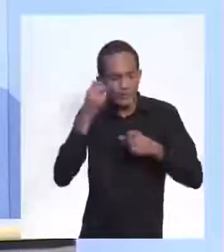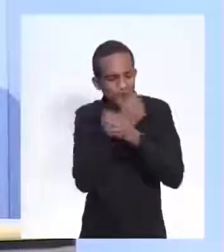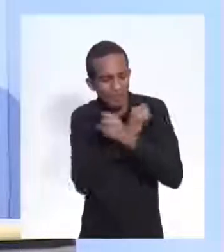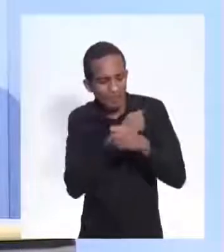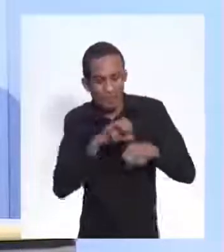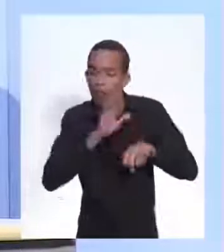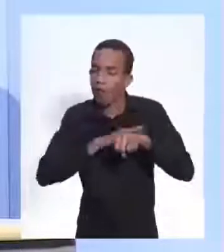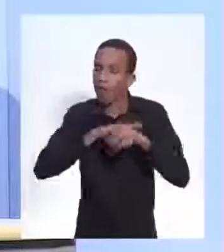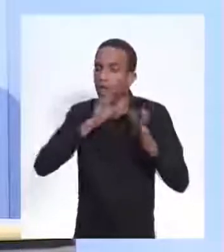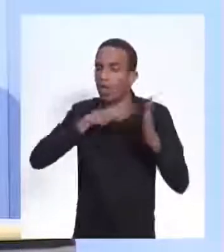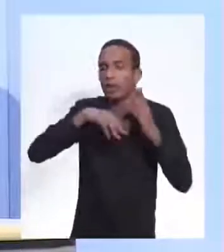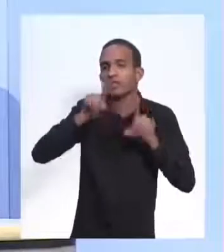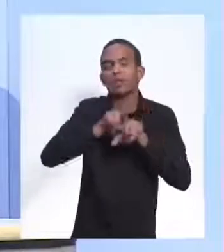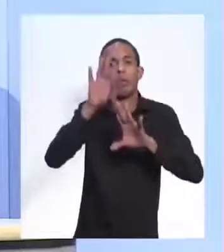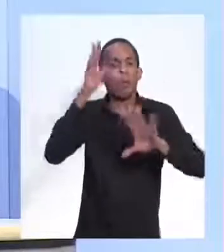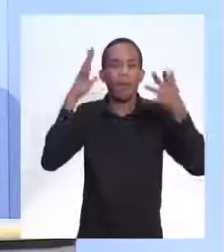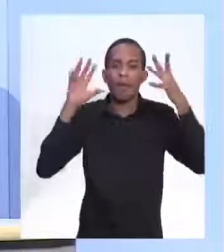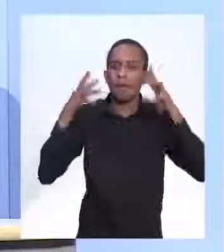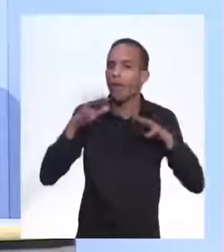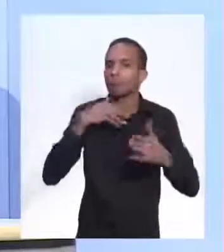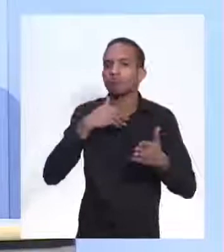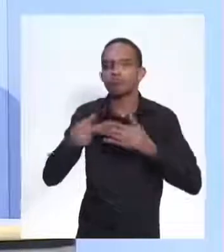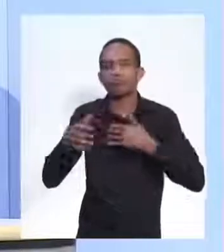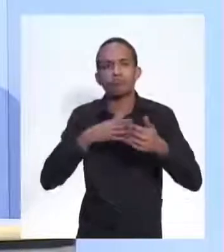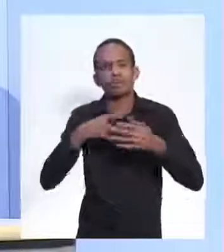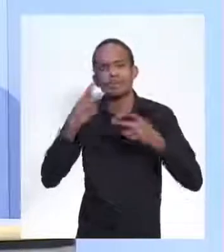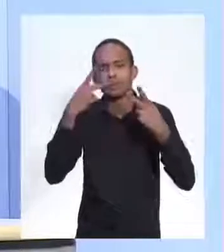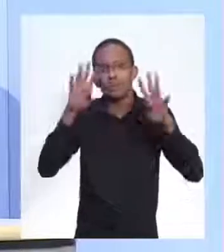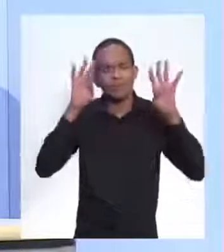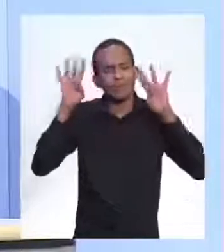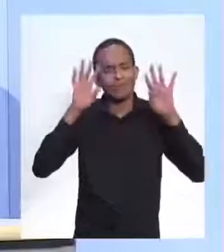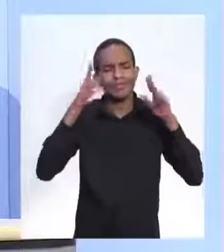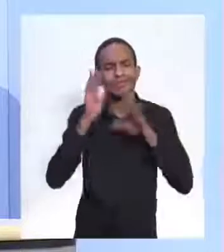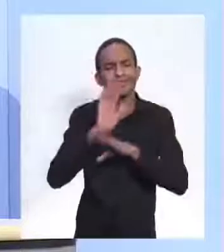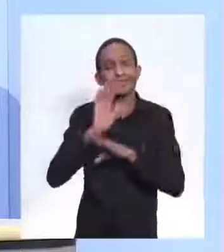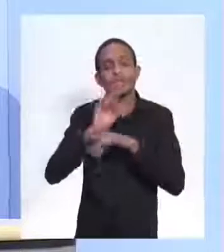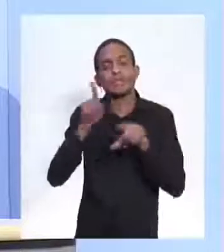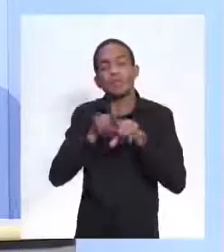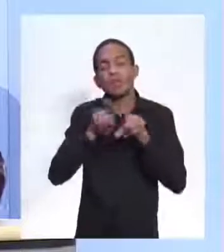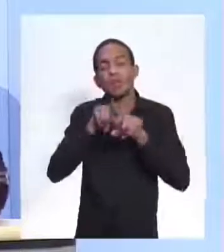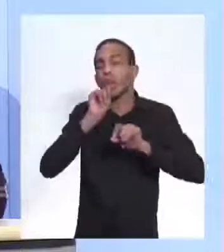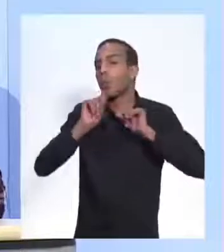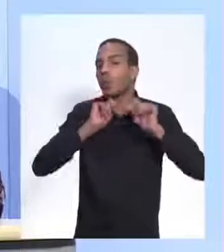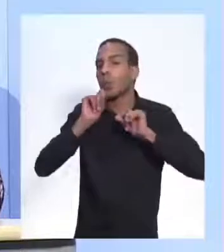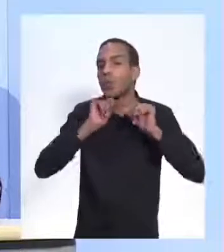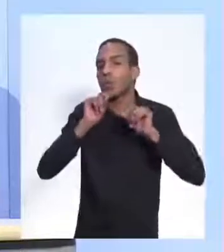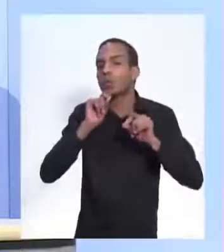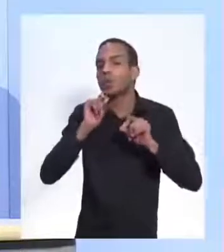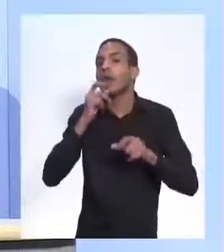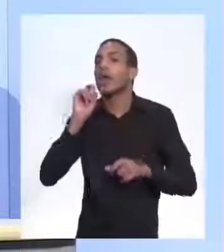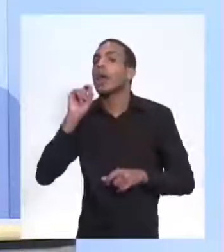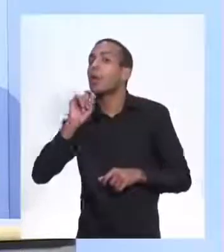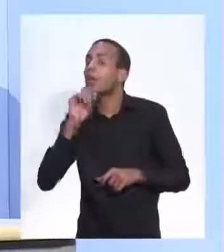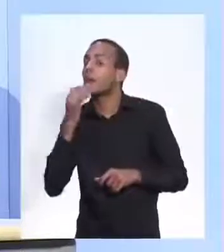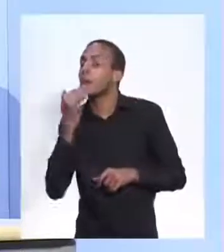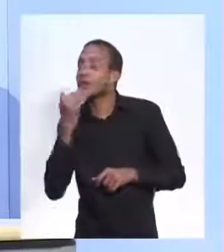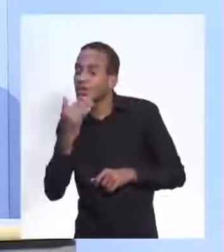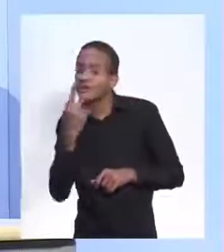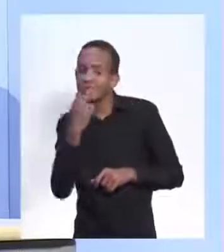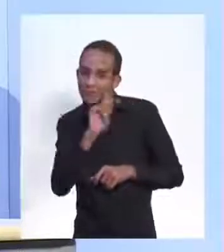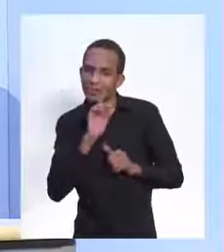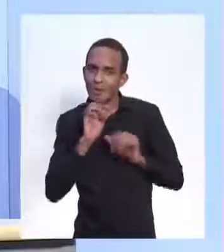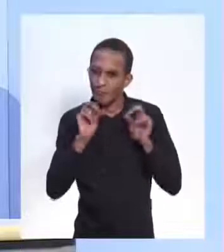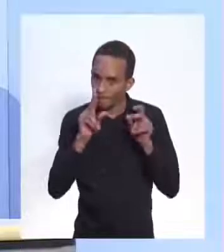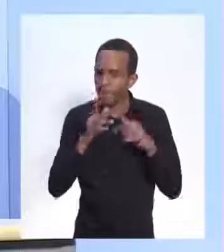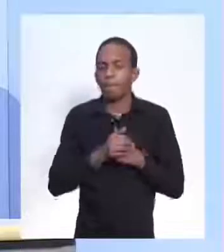pintada à mão, florestas, enfim, o que a sua imaginação permitir. E, no caso, né, o que a encomenda que for feita para você te